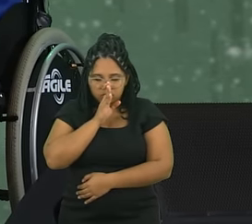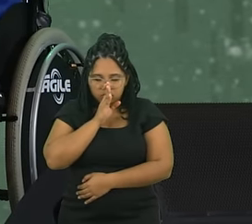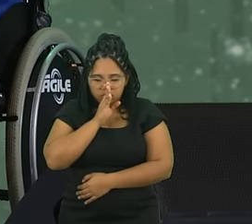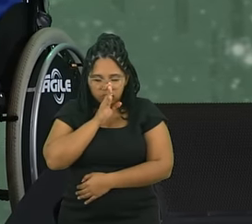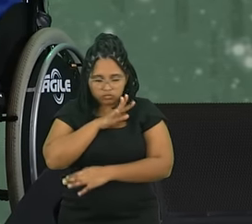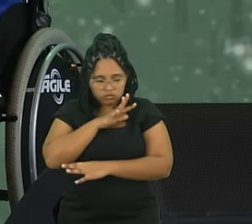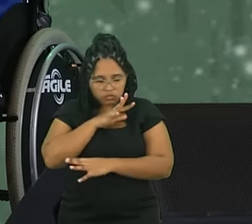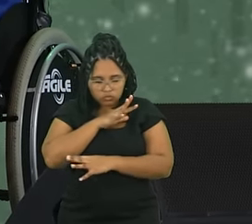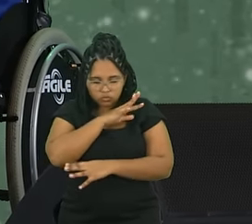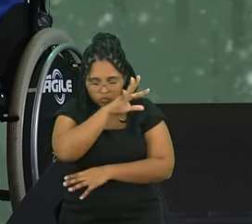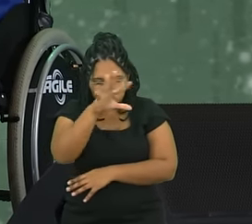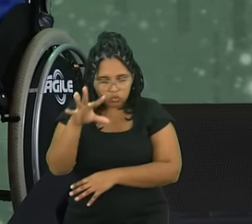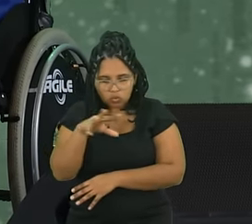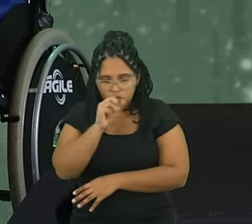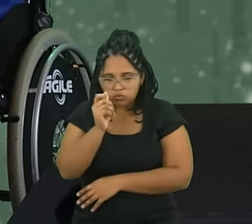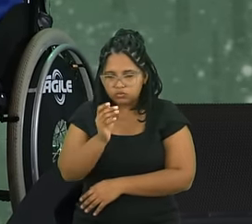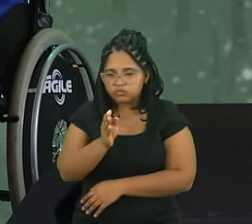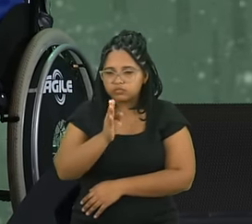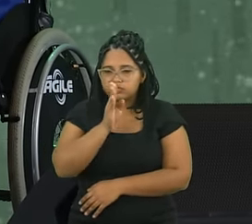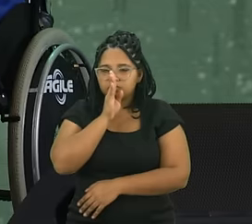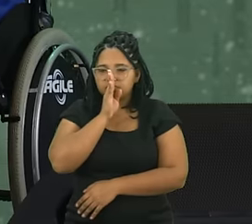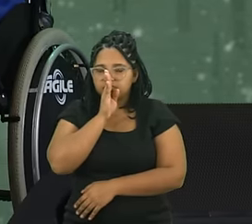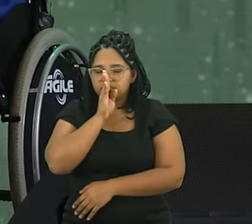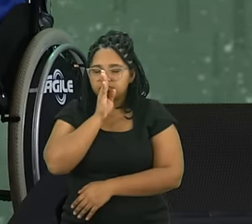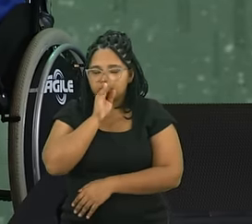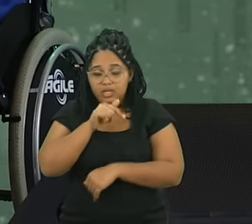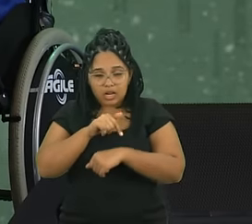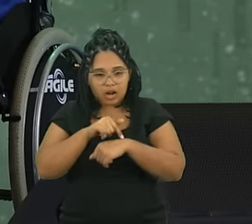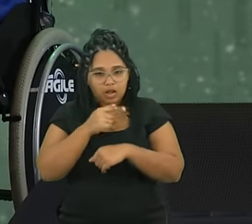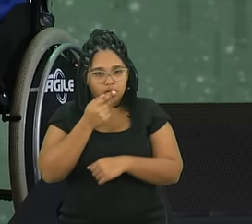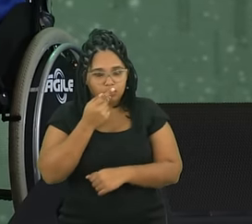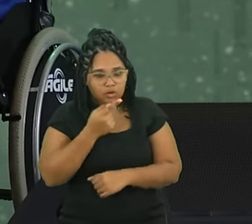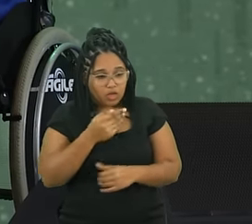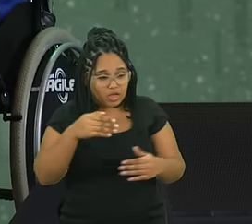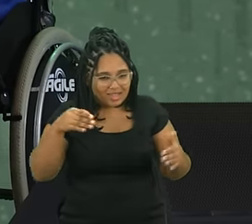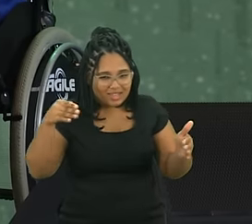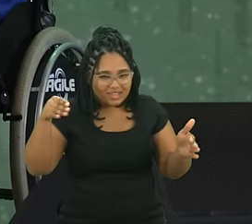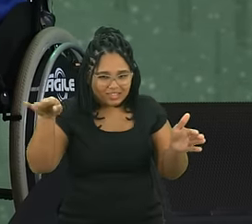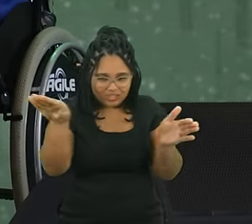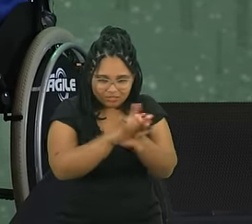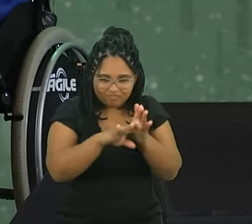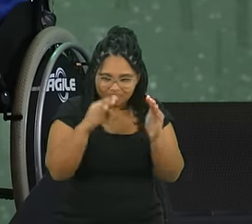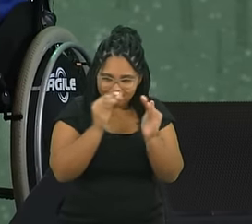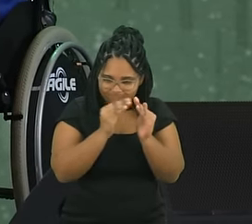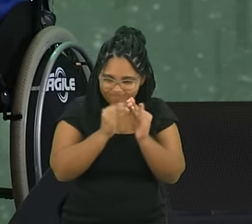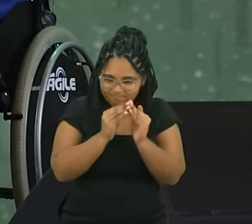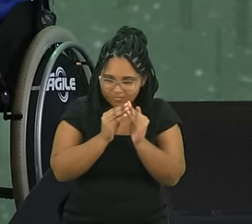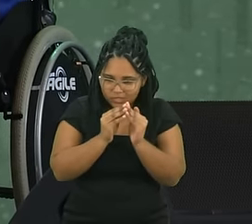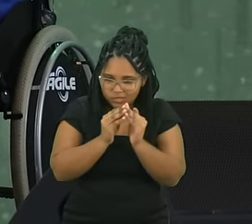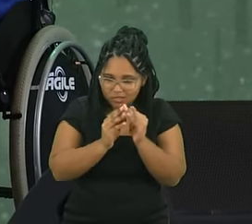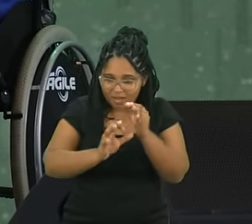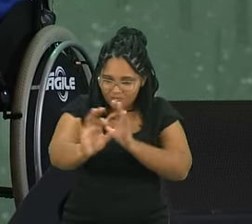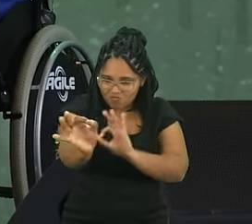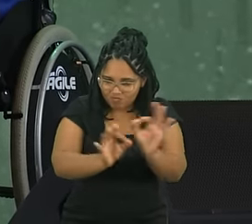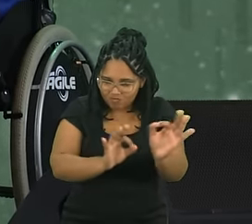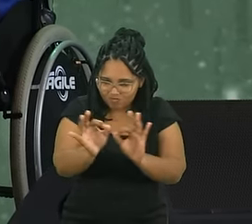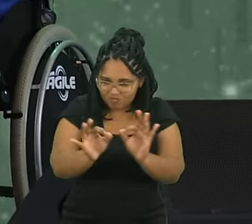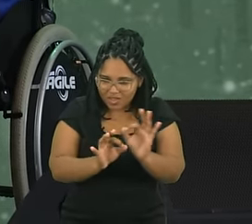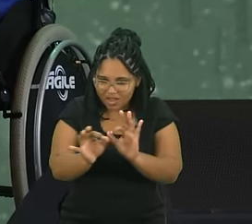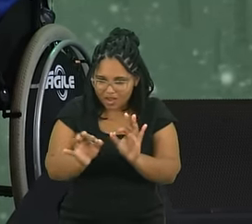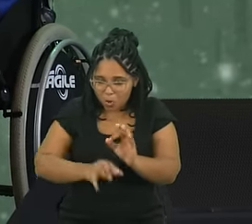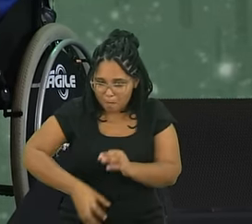nada. E naquele momento ele falou assim: chegue em casa agora, façam as malas e vão para o